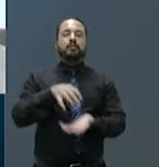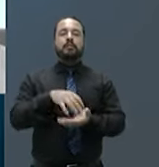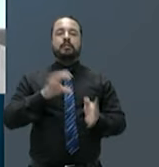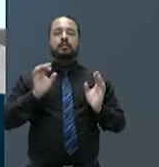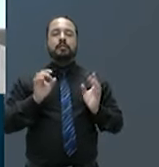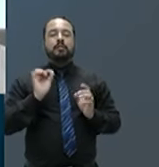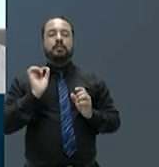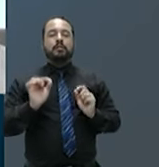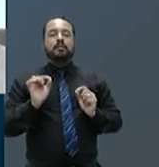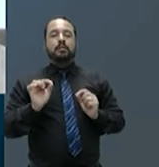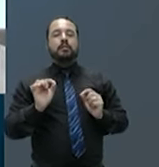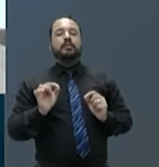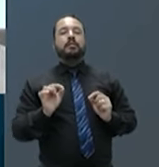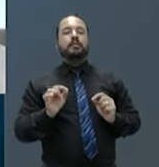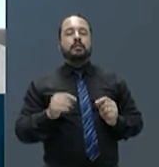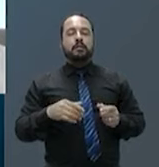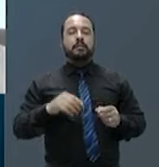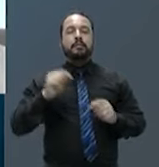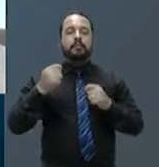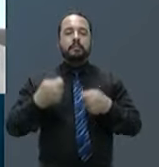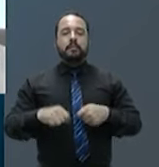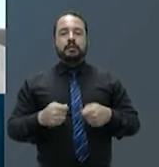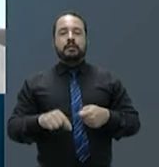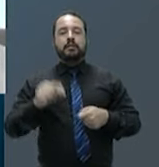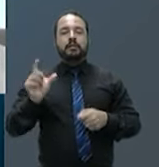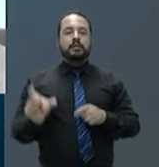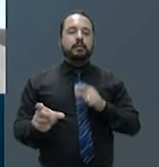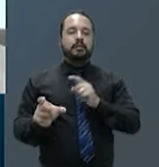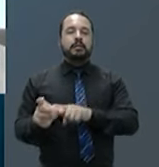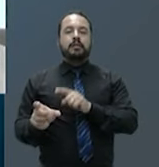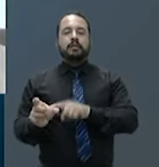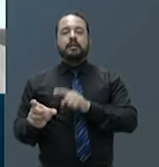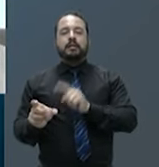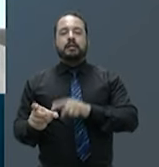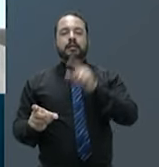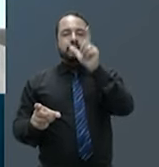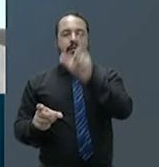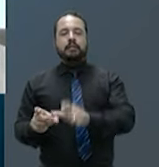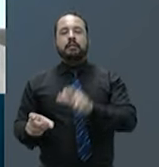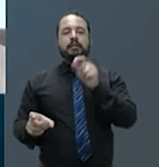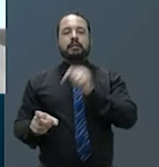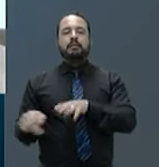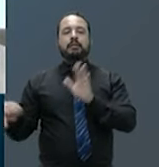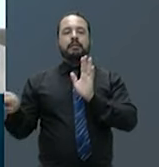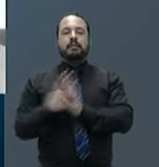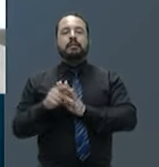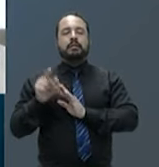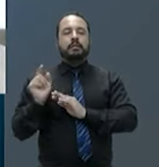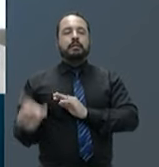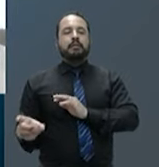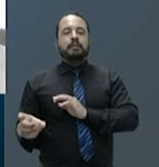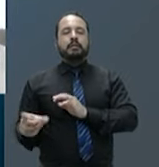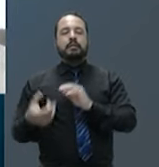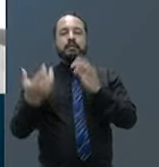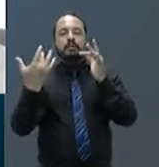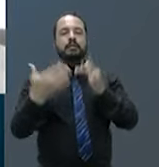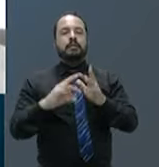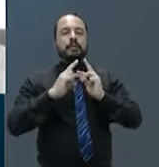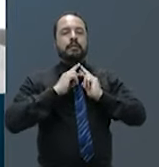que leve em consideração as afirmações feitas pela própria requerente, as